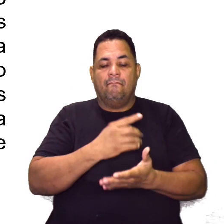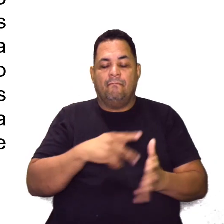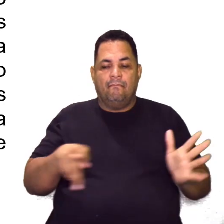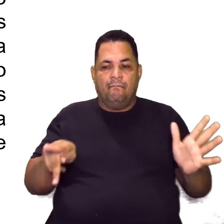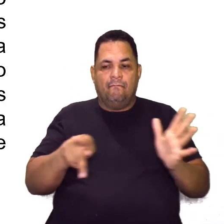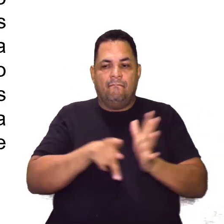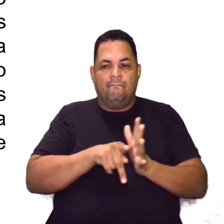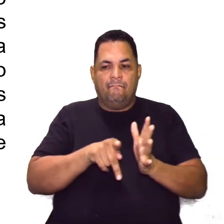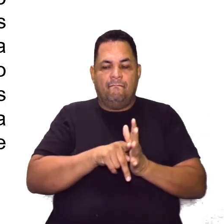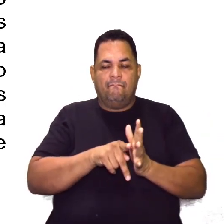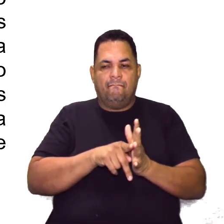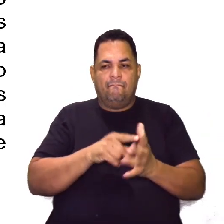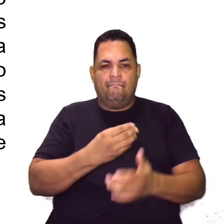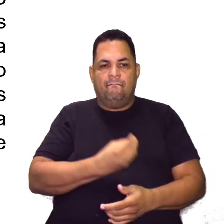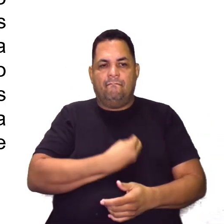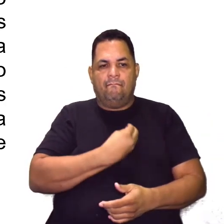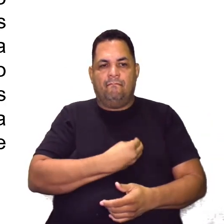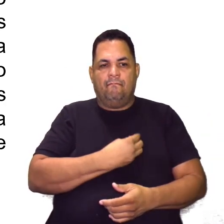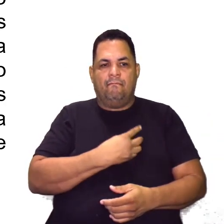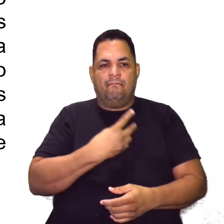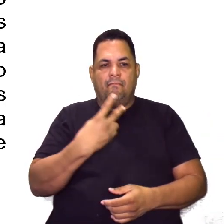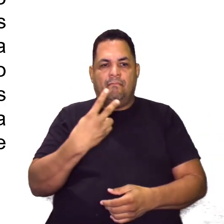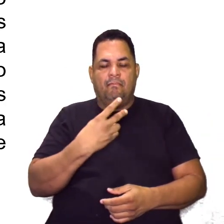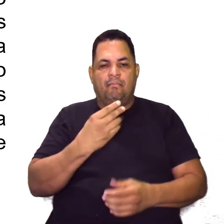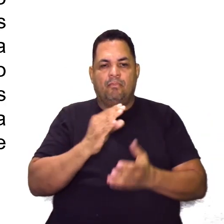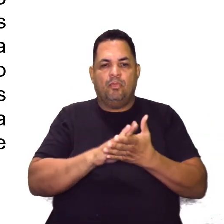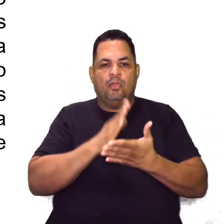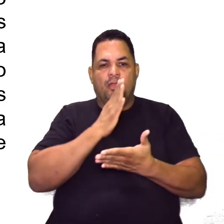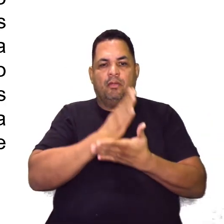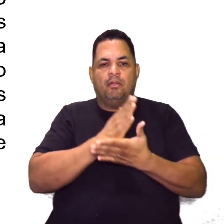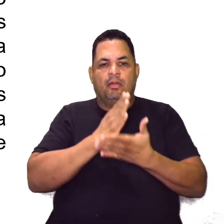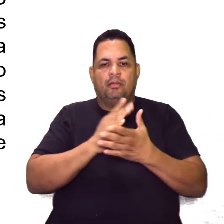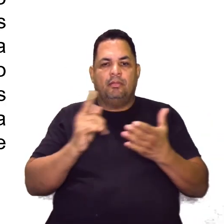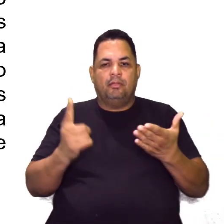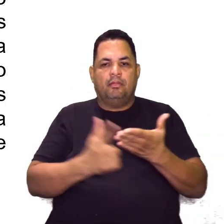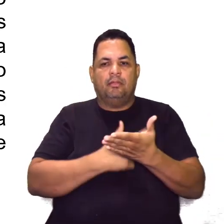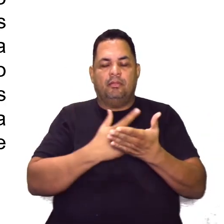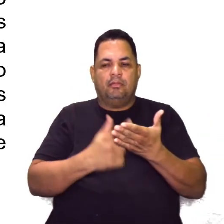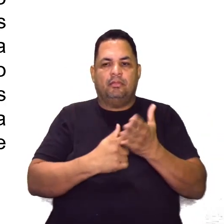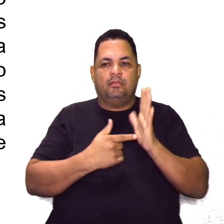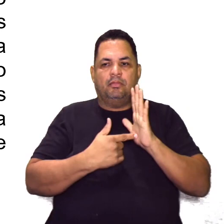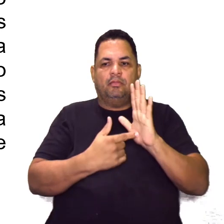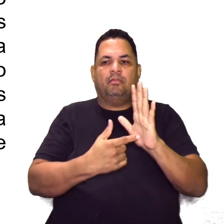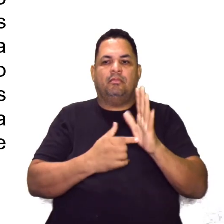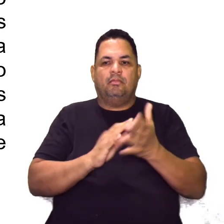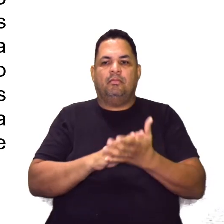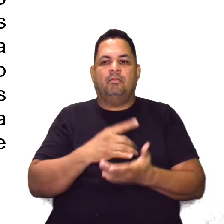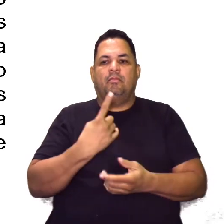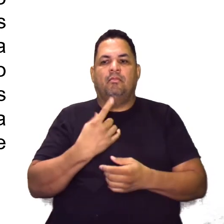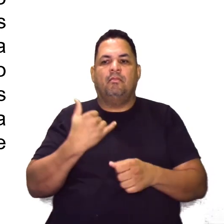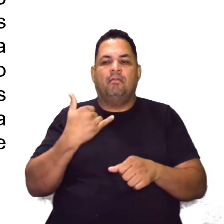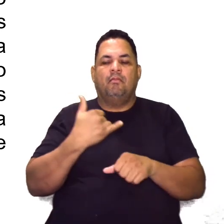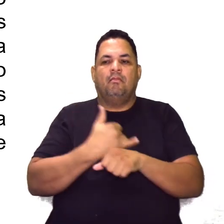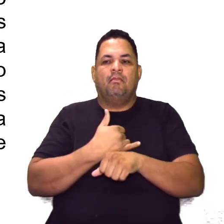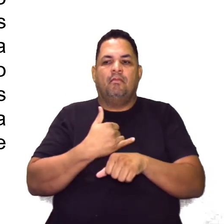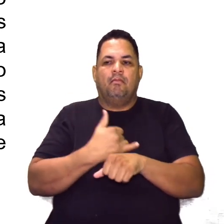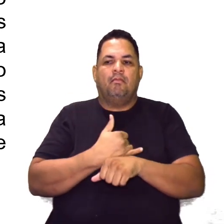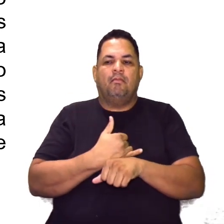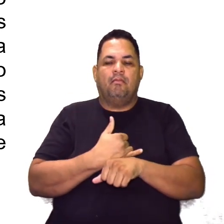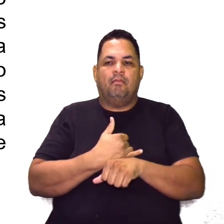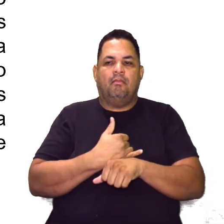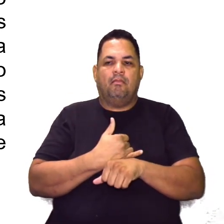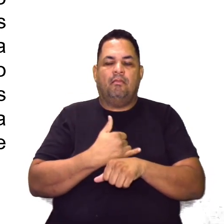vida. 2 trechos desse livro são destacados a seguir. Um diz o